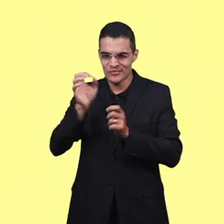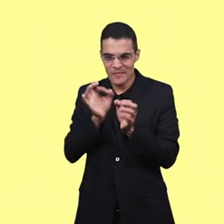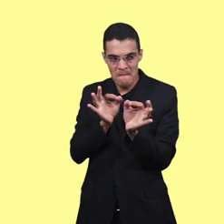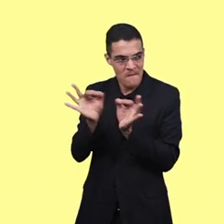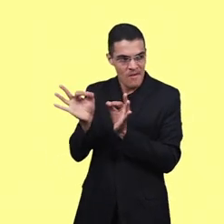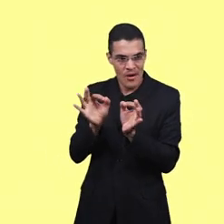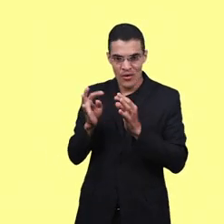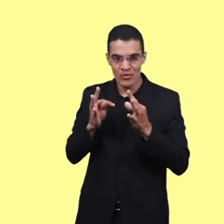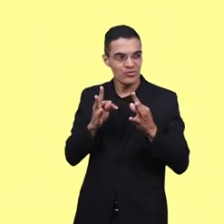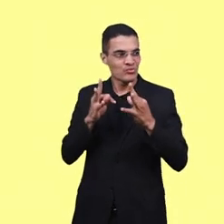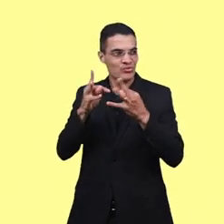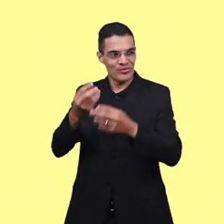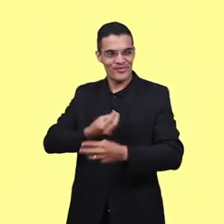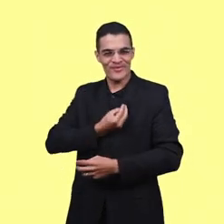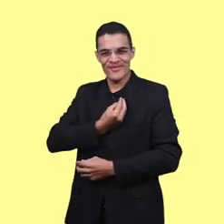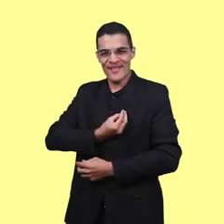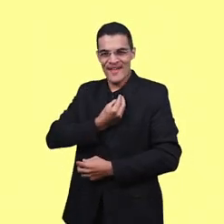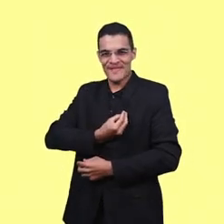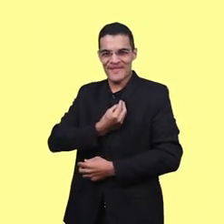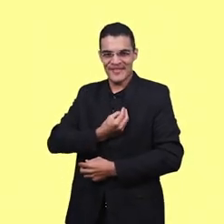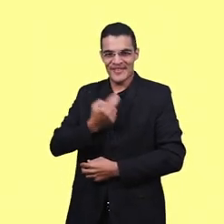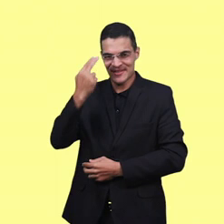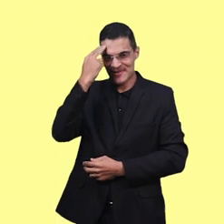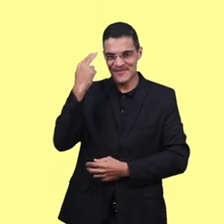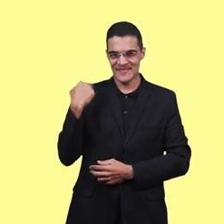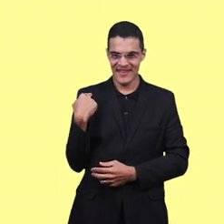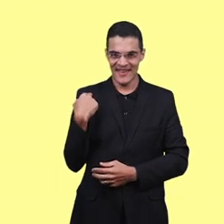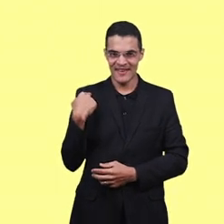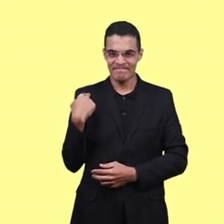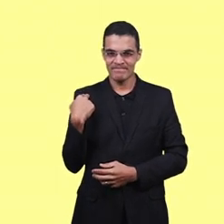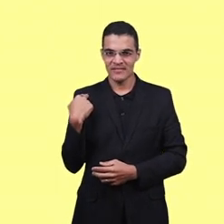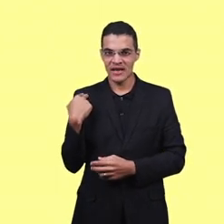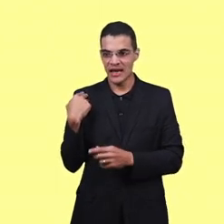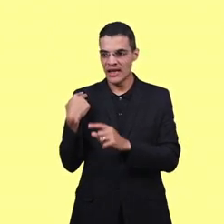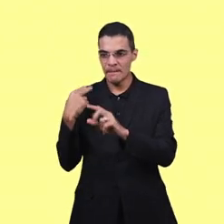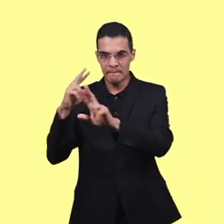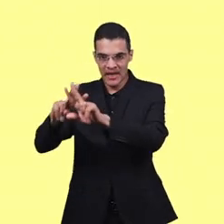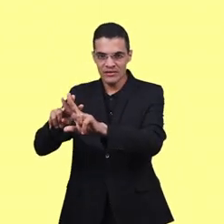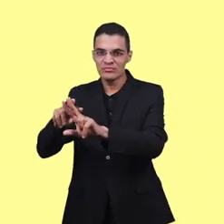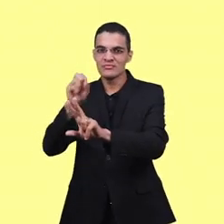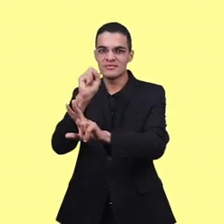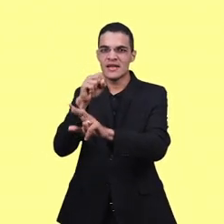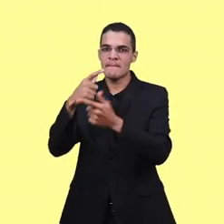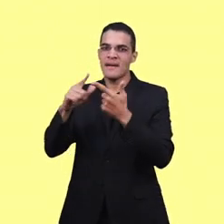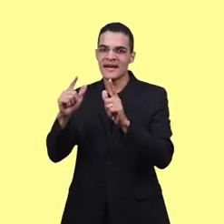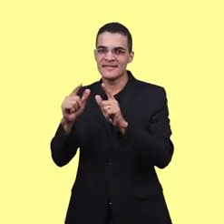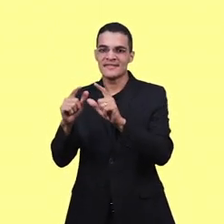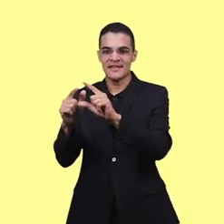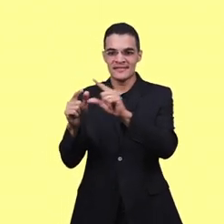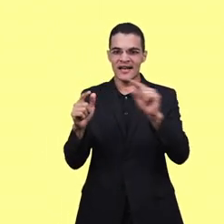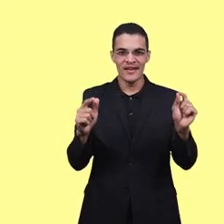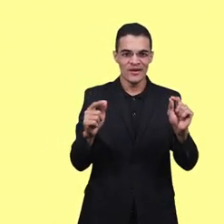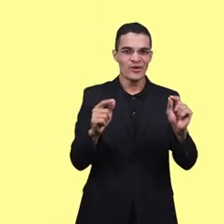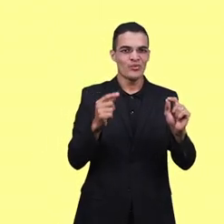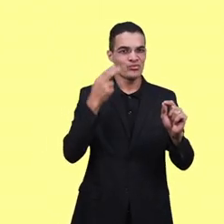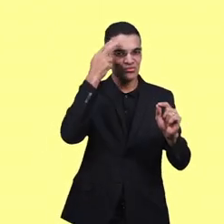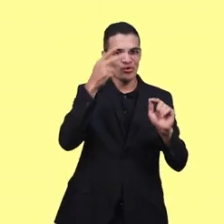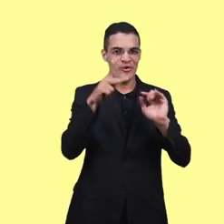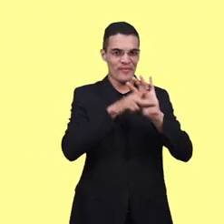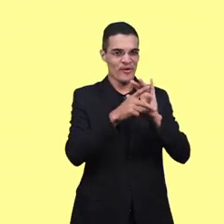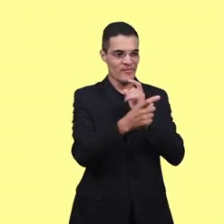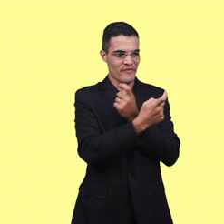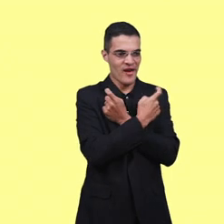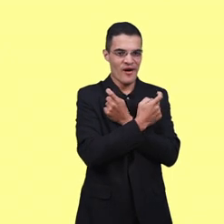José. Ele saiu da prisão por causa dos sonhos de Faraó. Deus move todas as coisas